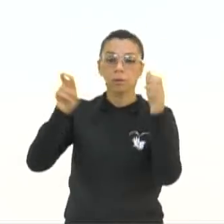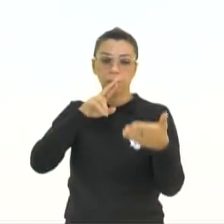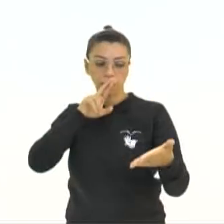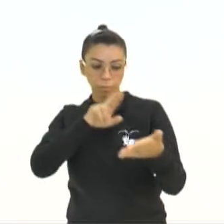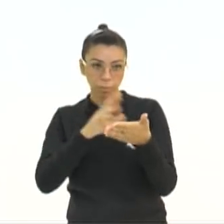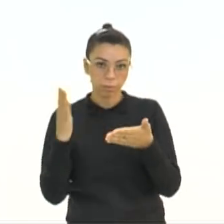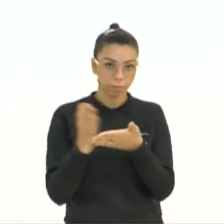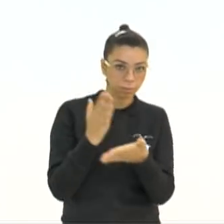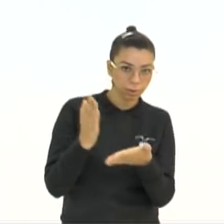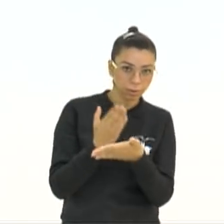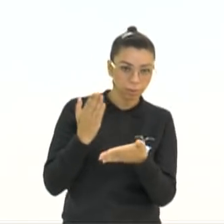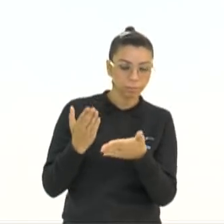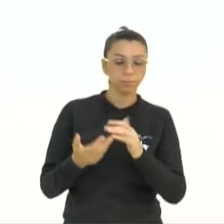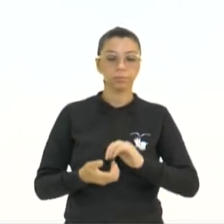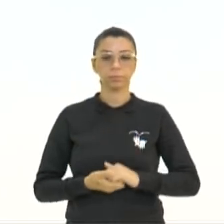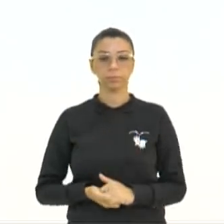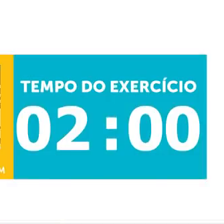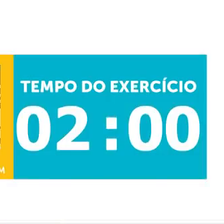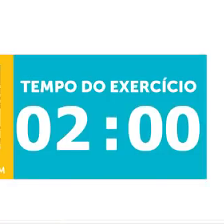caderno. Let's go.